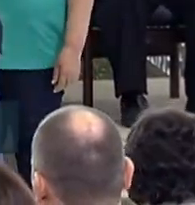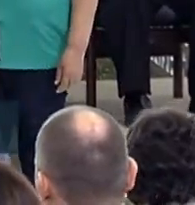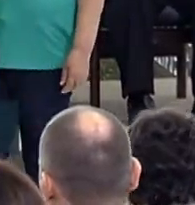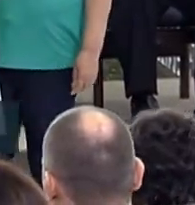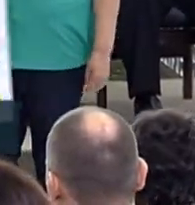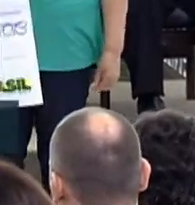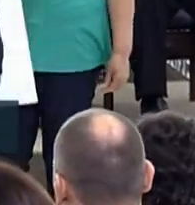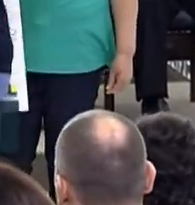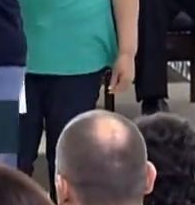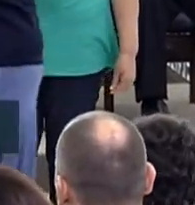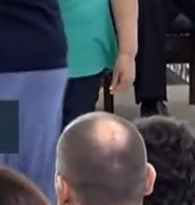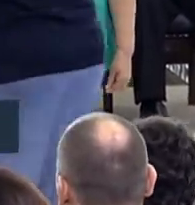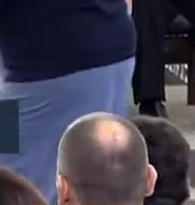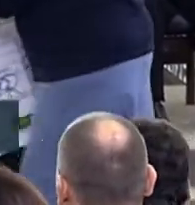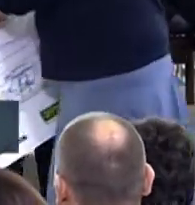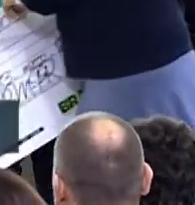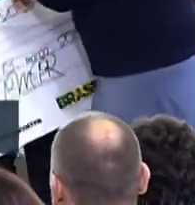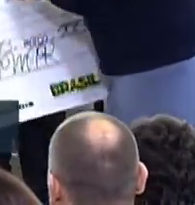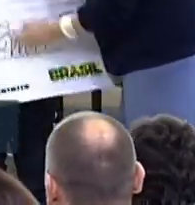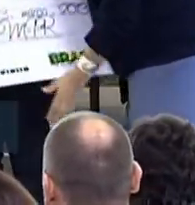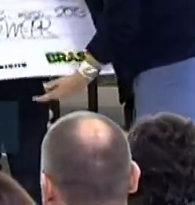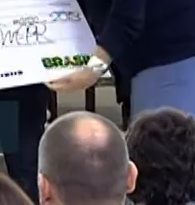E aí